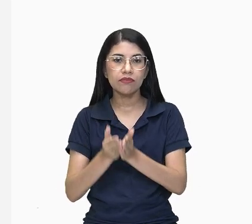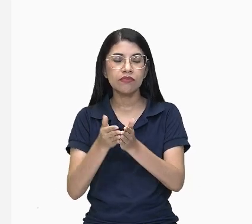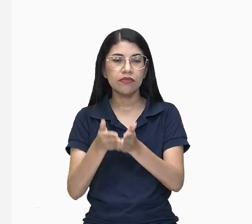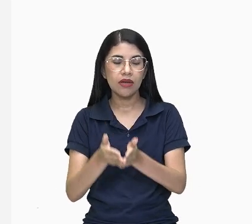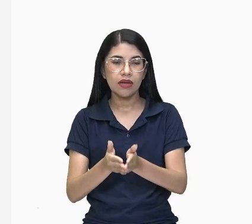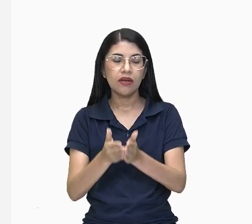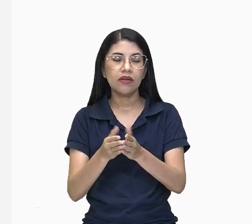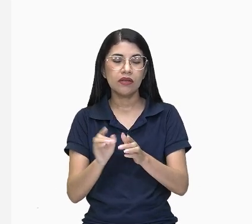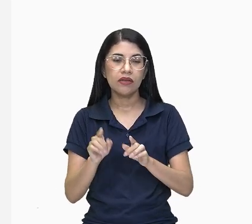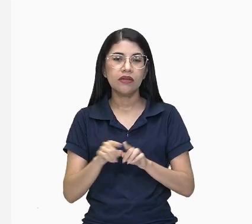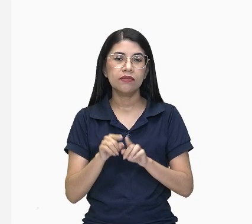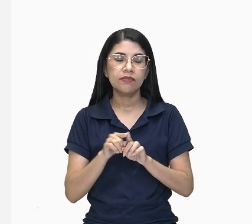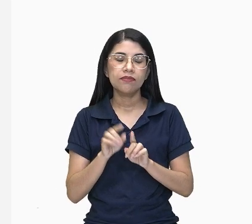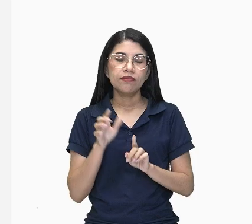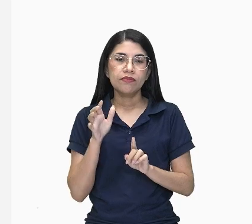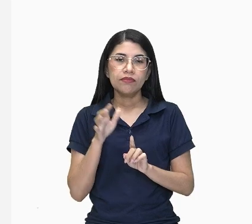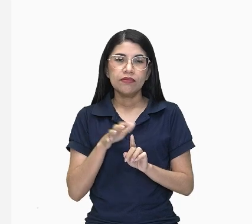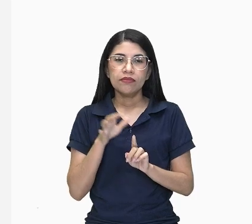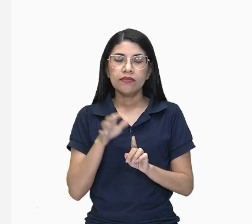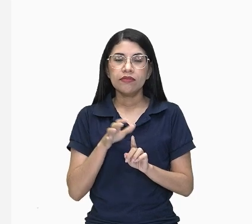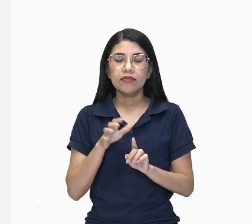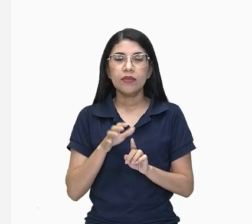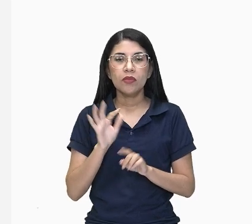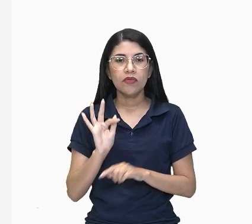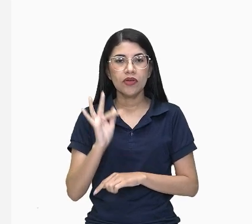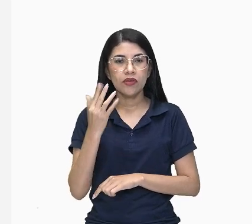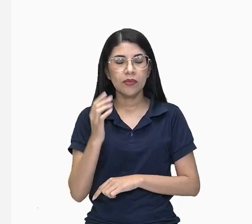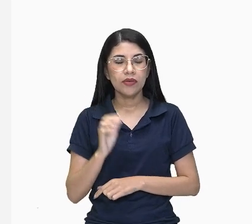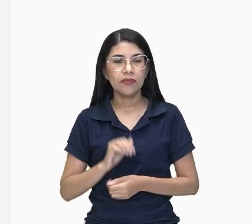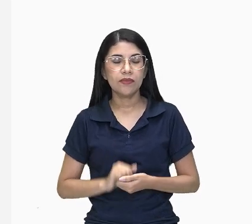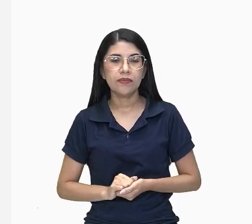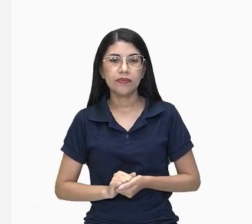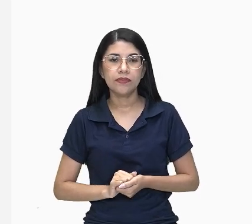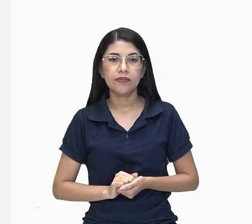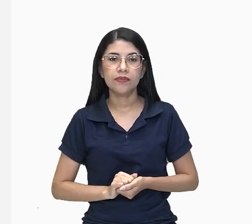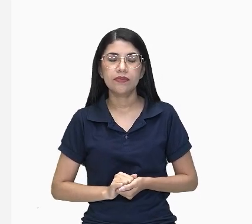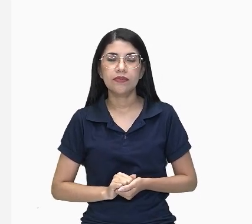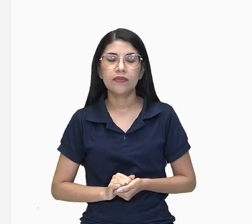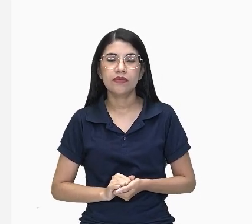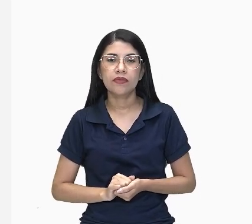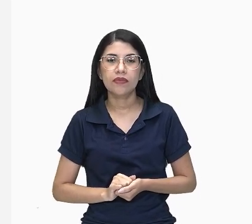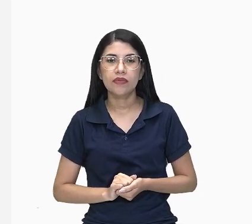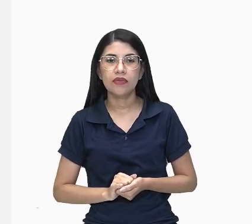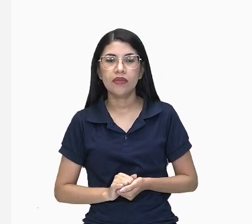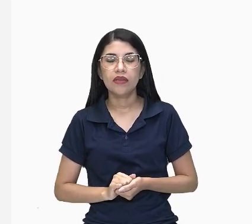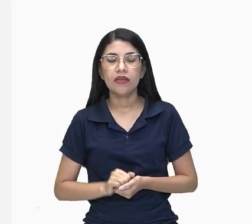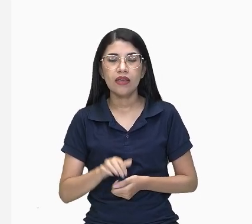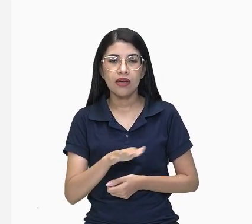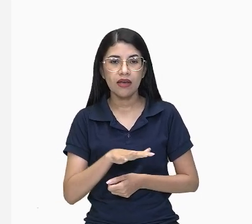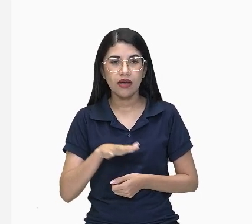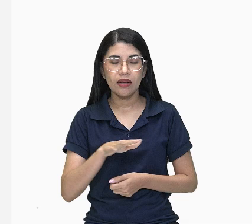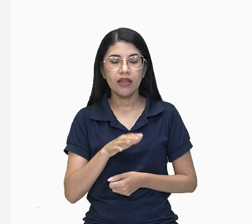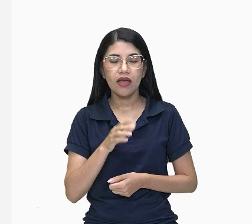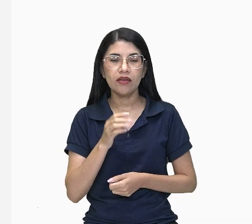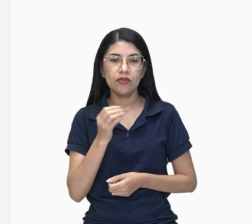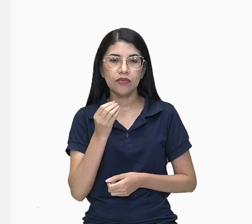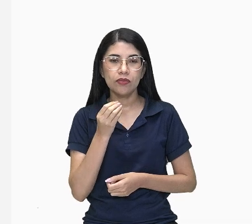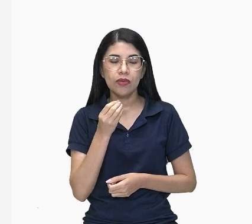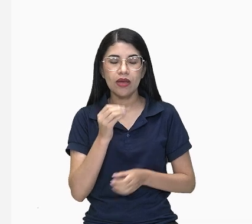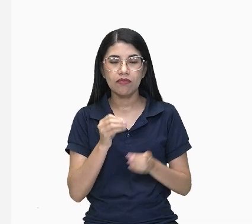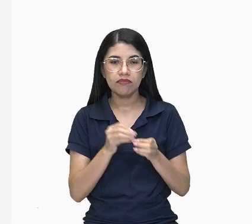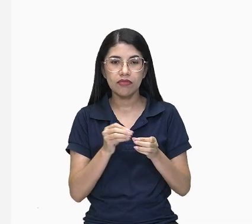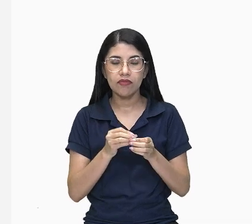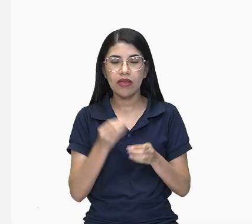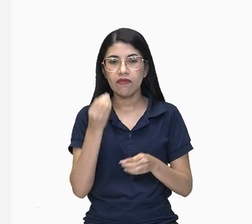ajudar aí a fragilizar esse solo das margens, provocando o fenômeno das